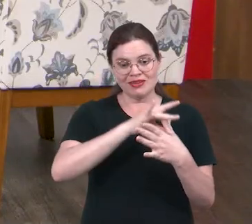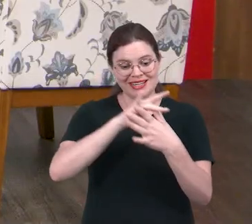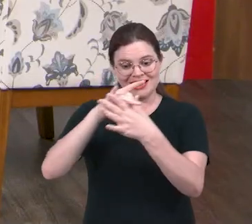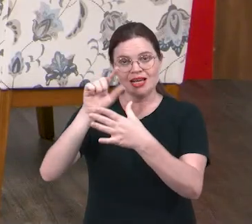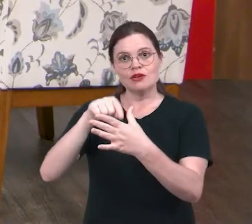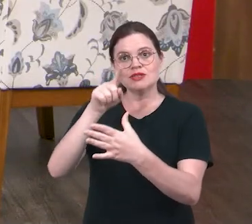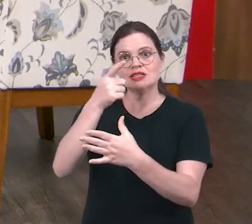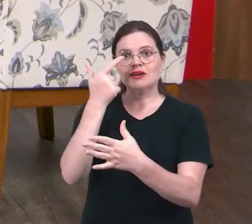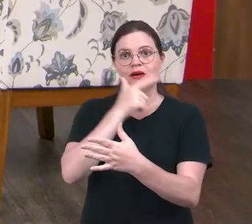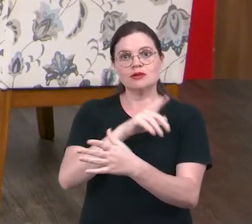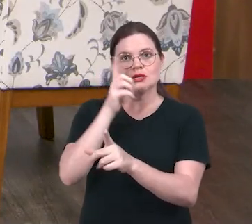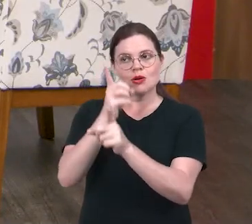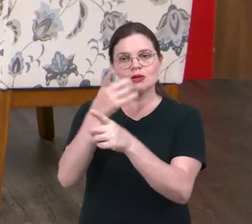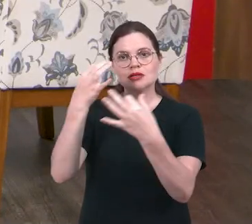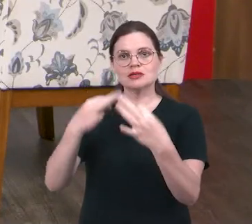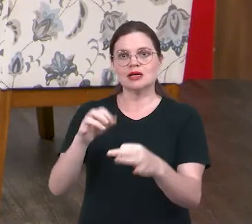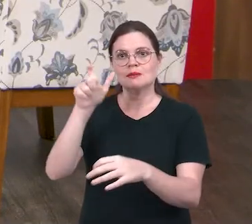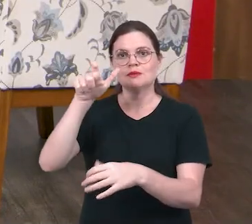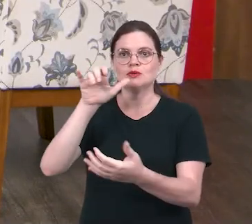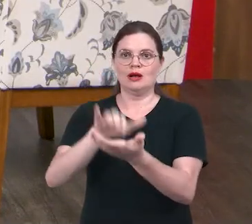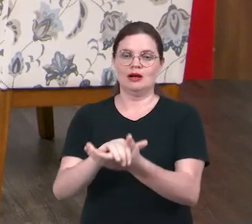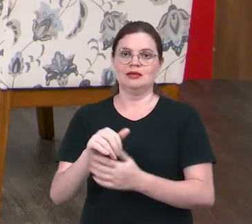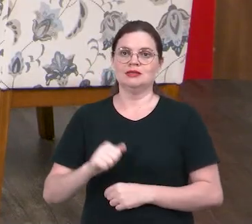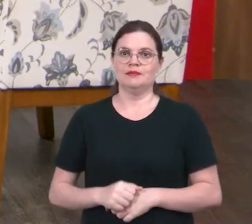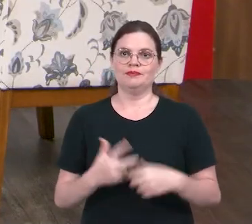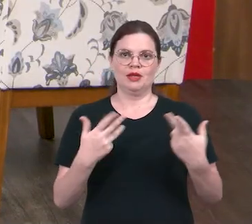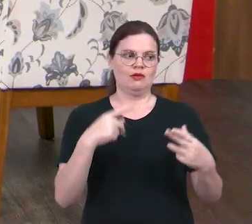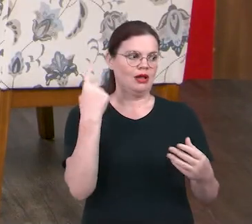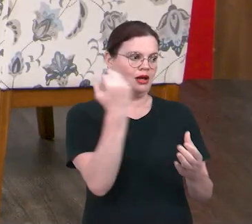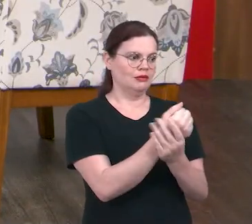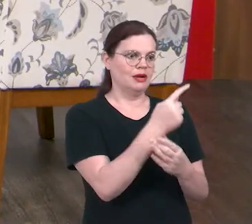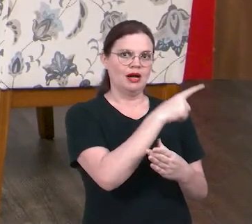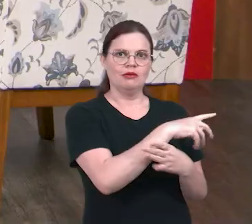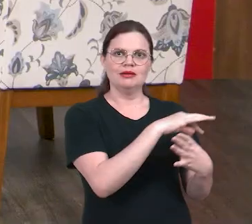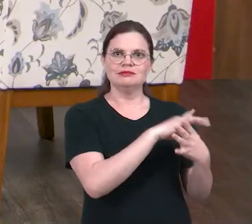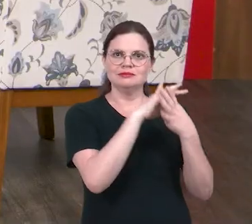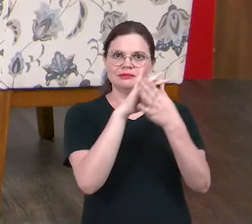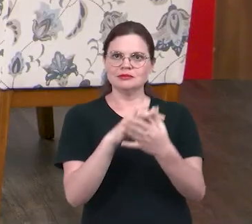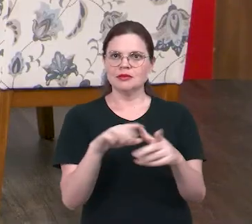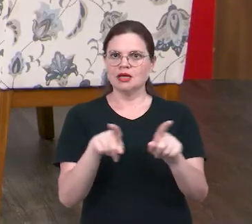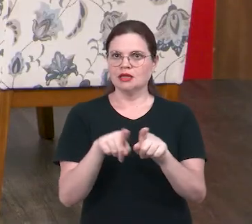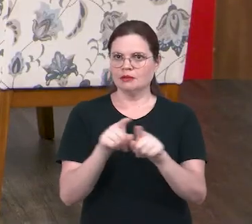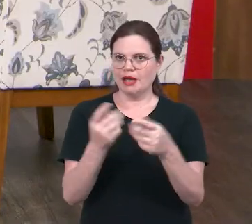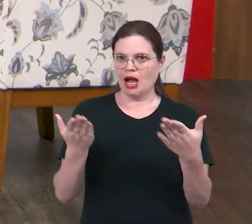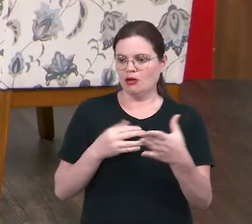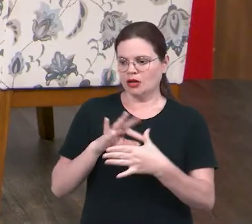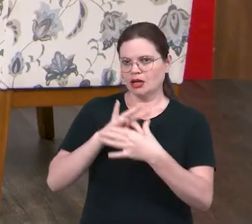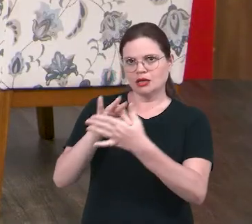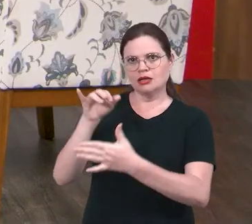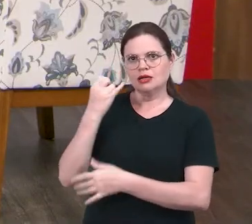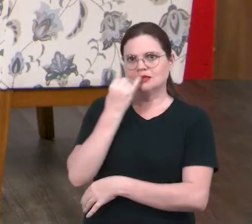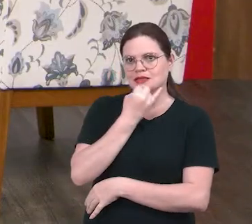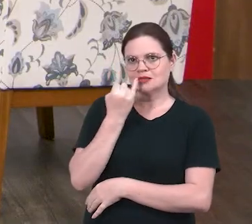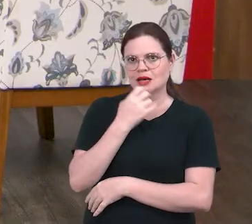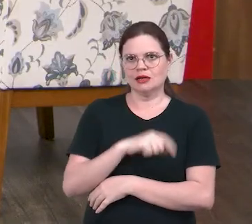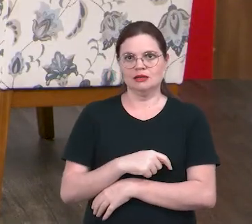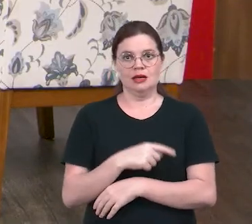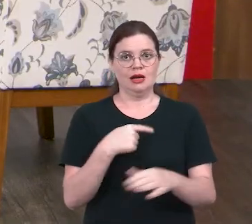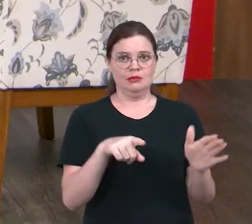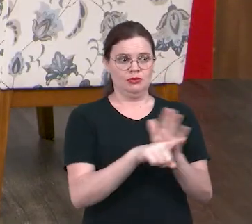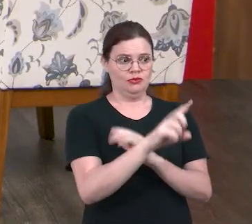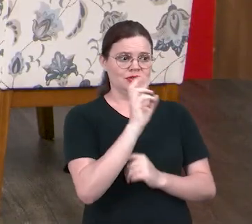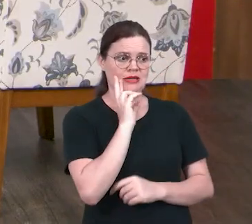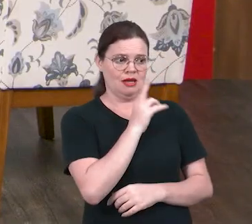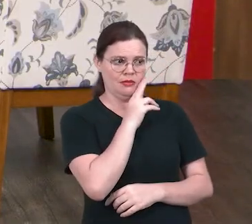esposo, mas você quer ser dirigido? Olha, ele dirigiu a vida de Abraão, ele dirige agora a vida de Isaac, e você, Rebeca, quer